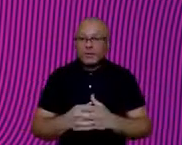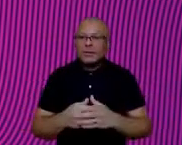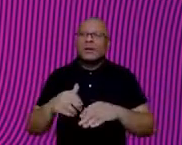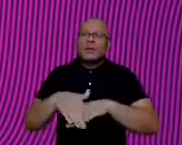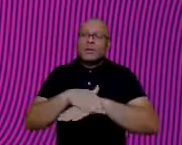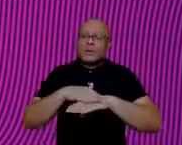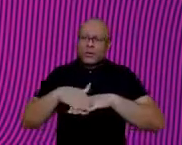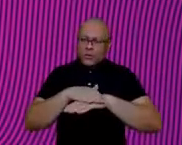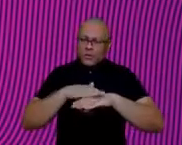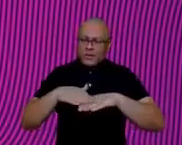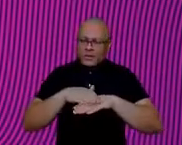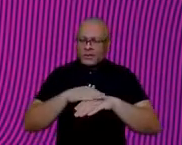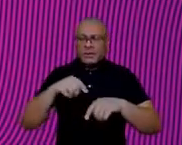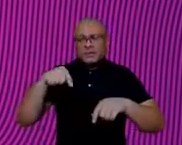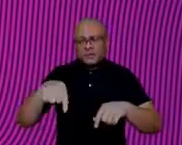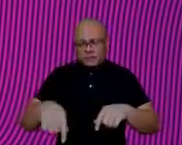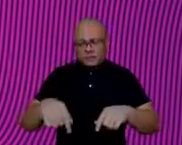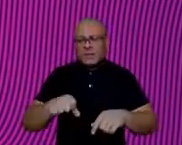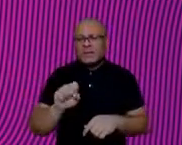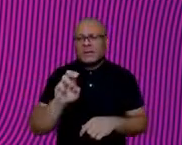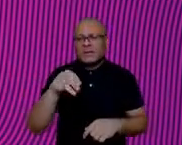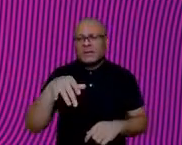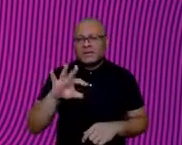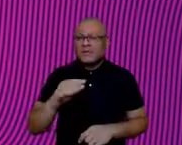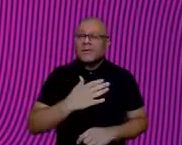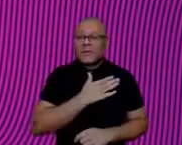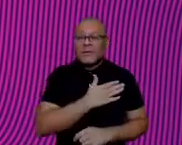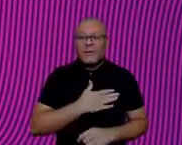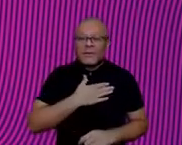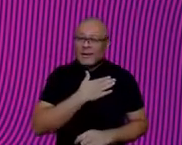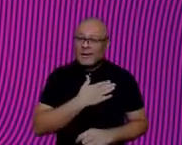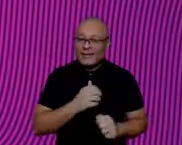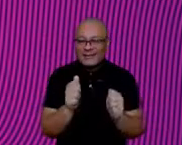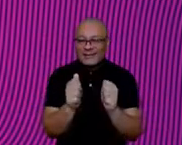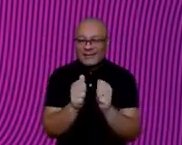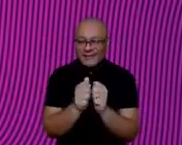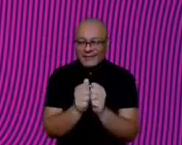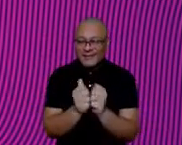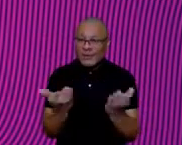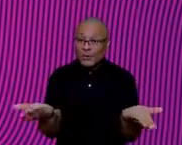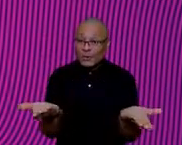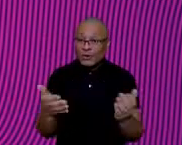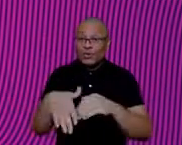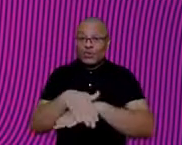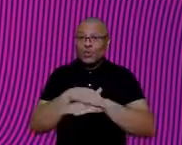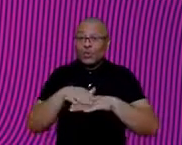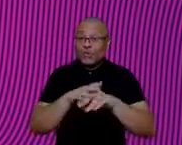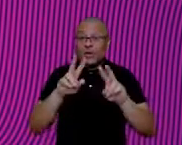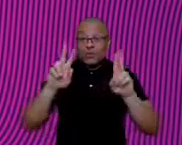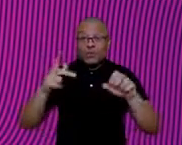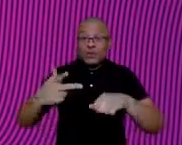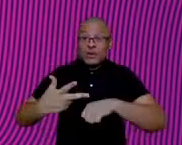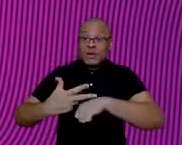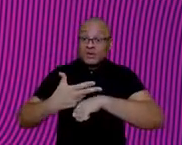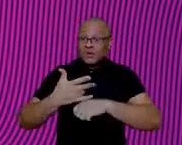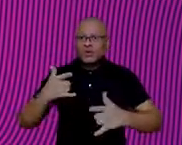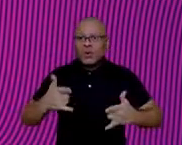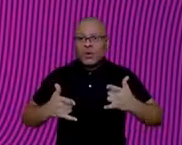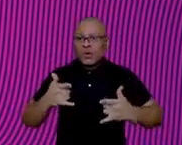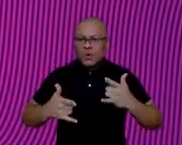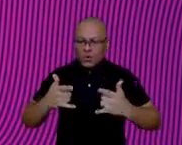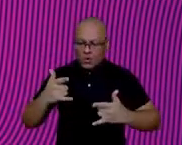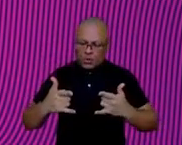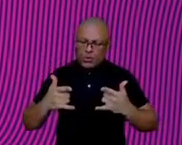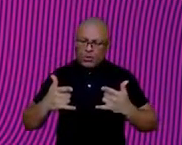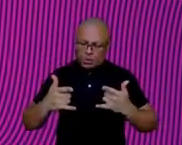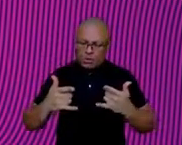neste Summit. É um prazer estar aqui e estou muito feliz de poder lhes falar hoje sobre a cirurgia robótica e exatamente como isso